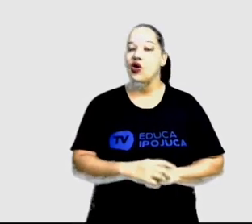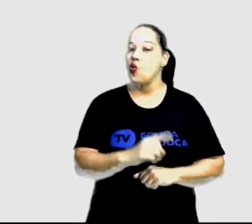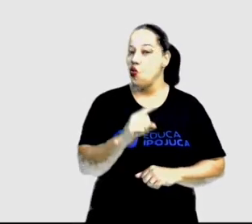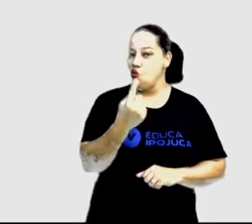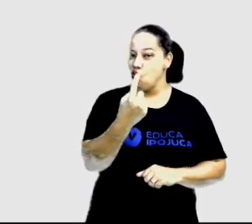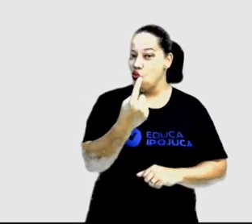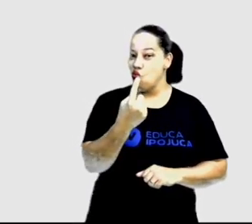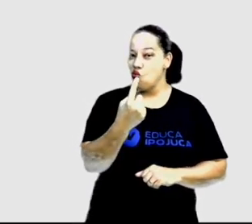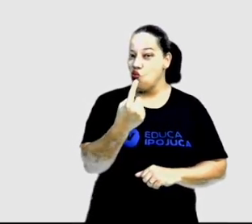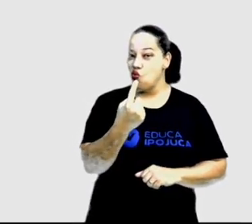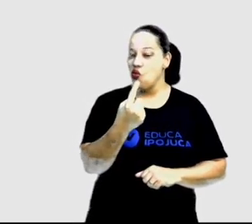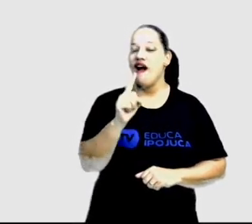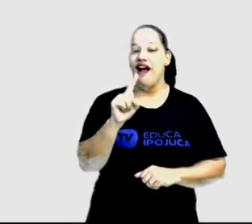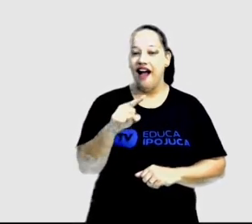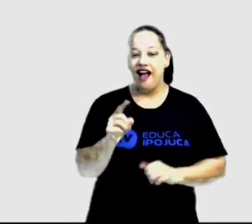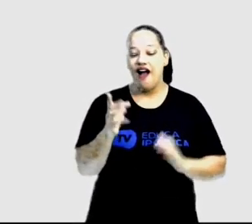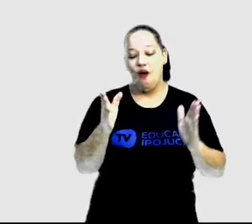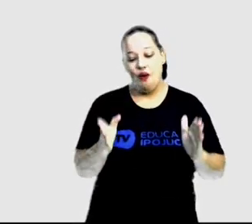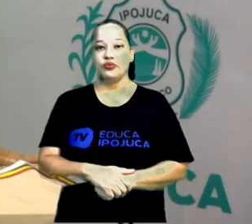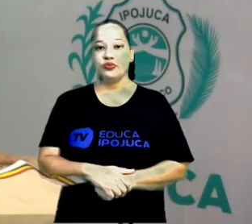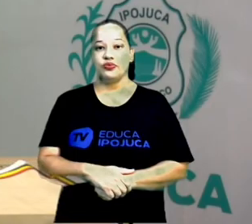1. Cubo.